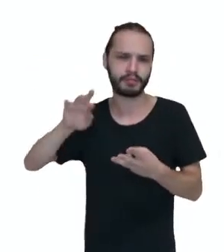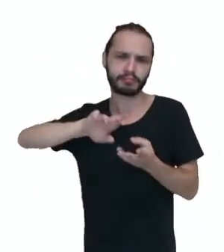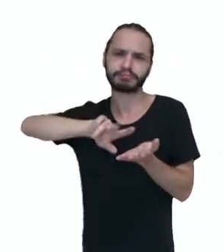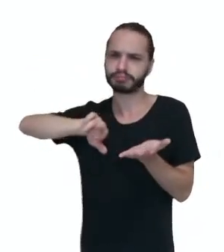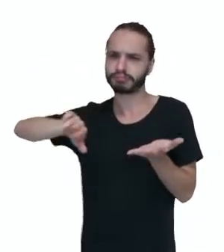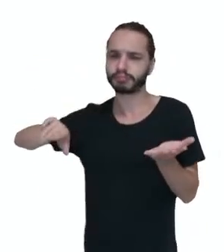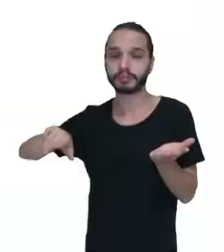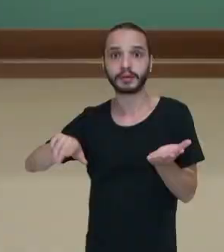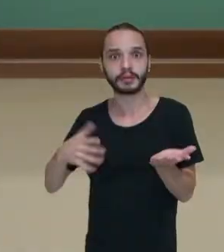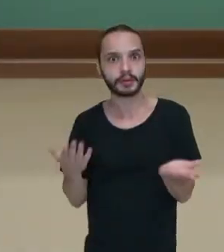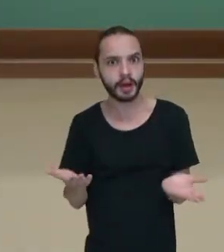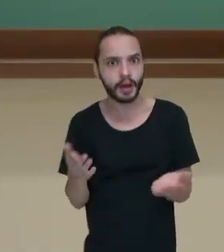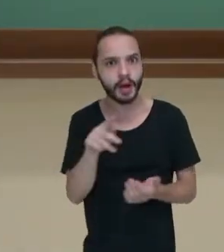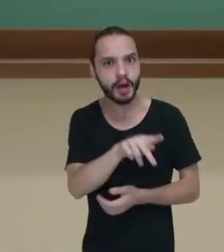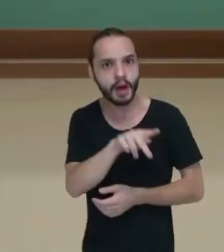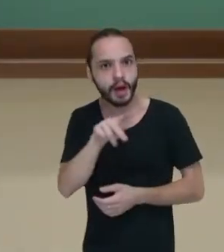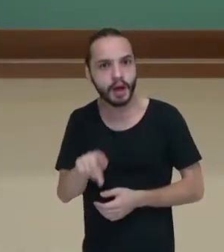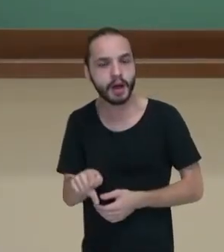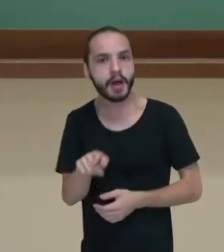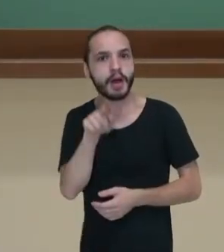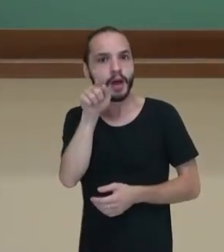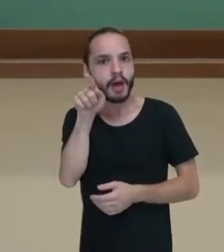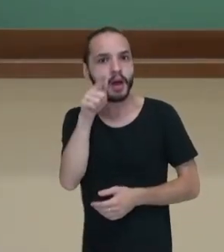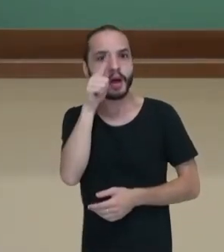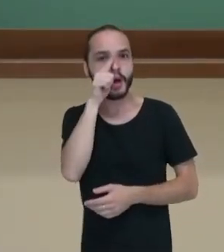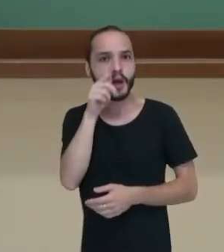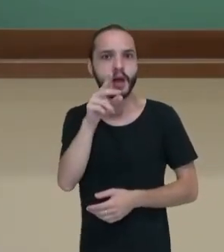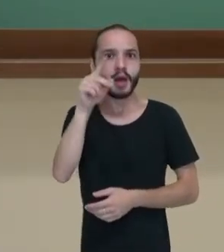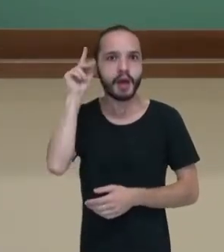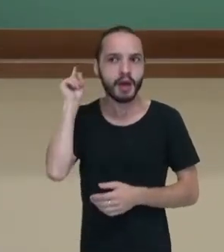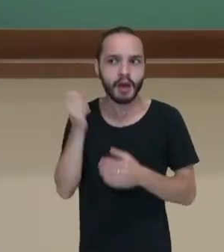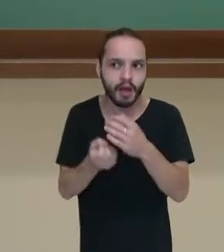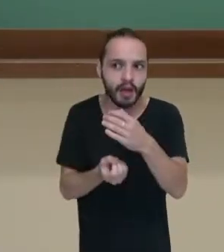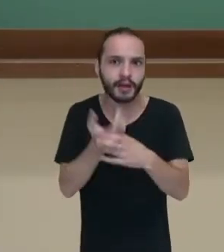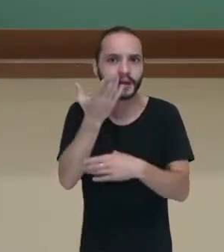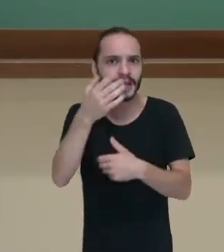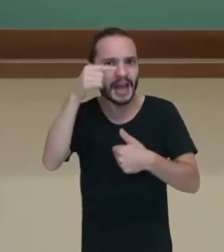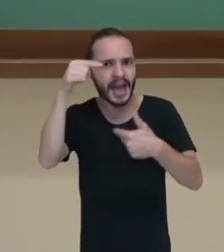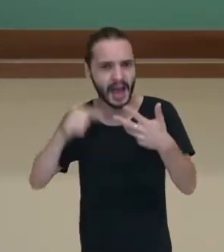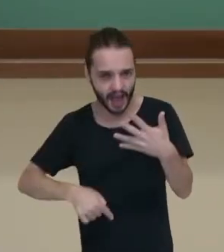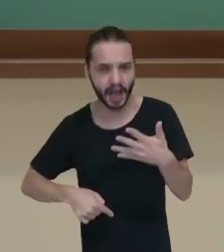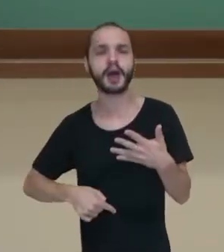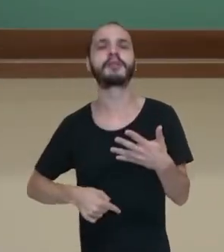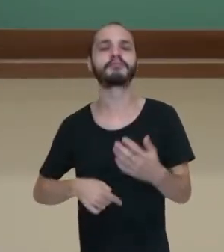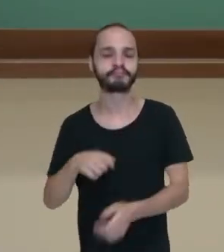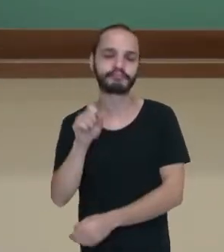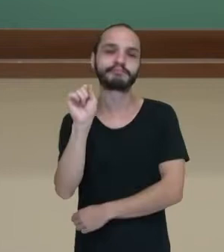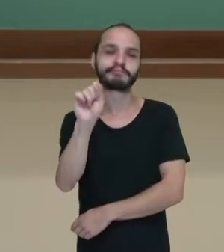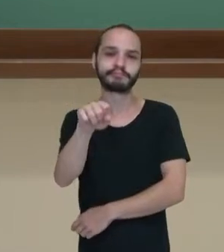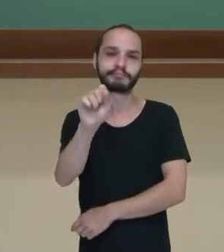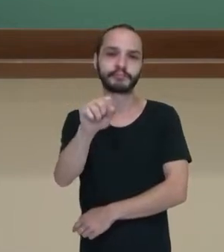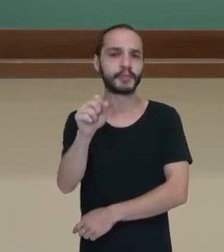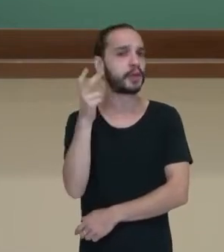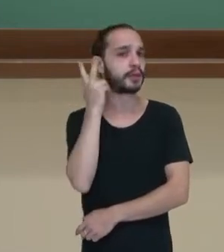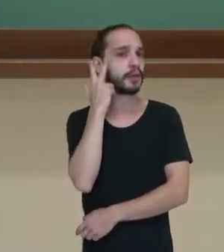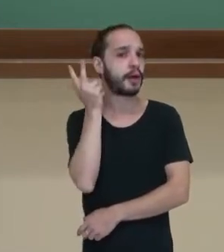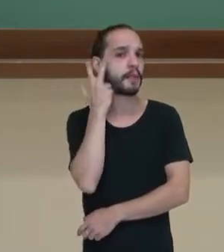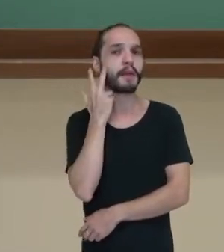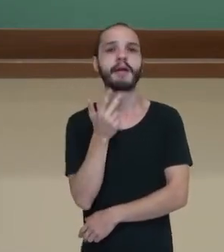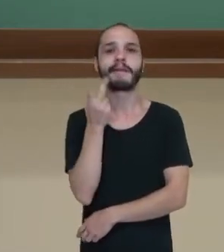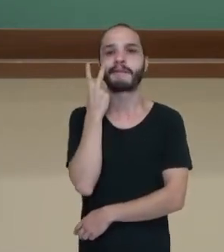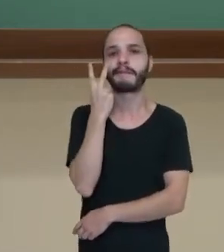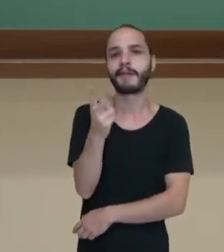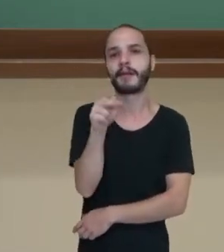Então, professora, lá na Grécia Antiga surgiu tudo isso? Sim, né? É muito normal que você está vendo lá o seu professor